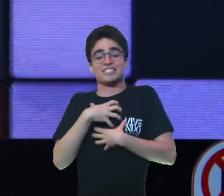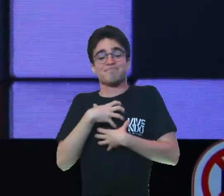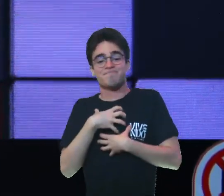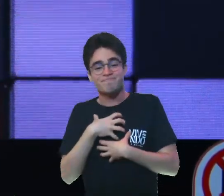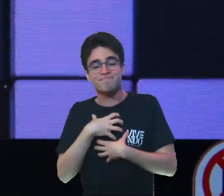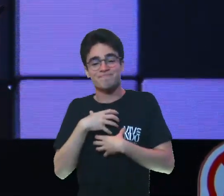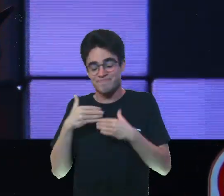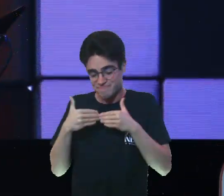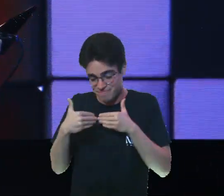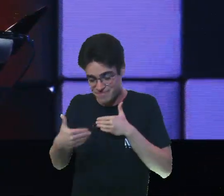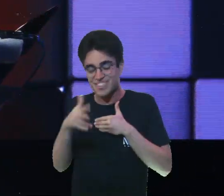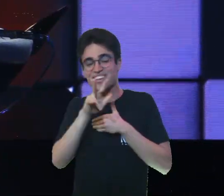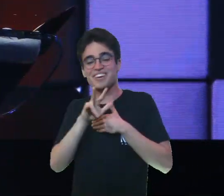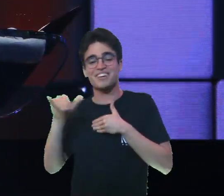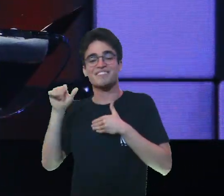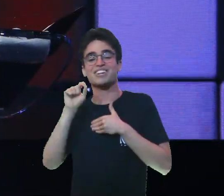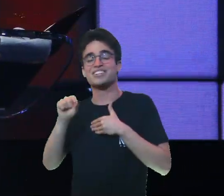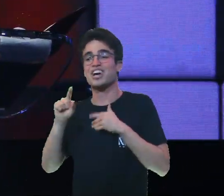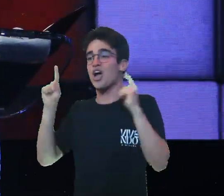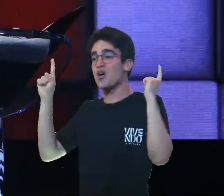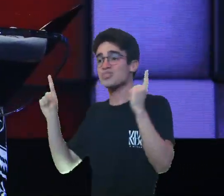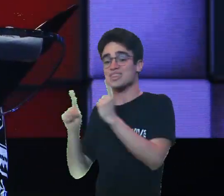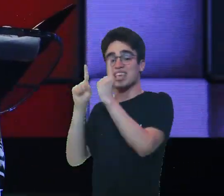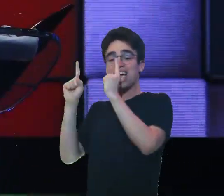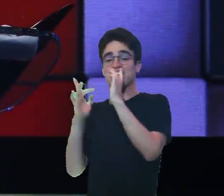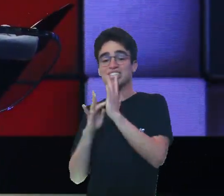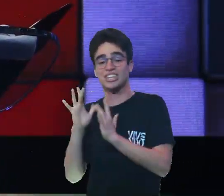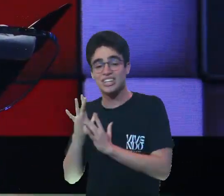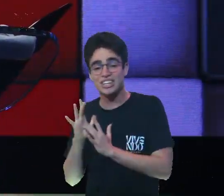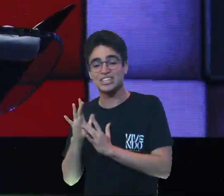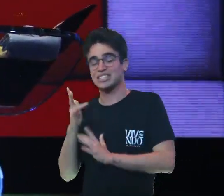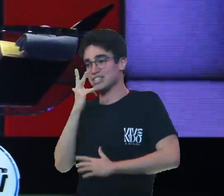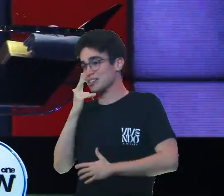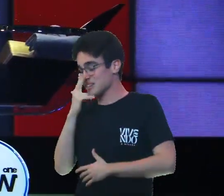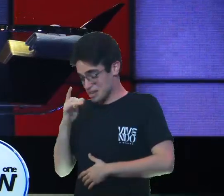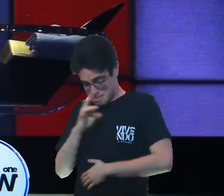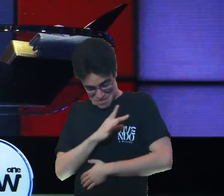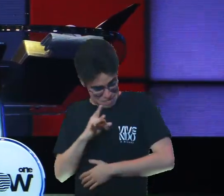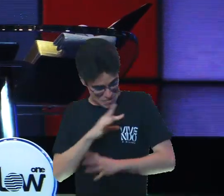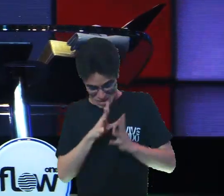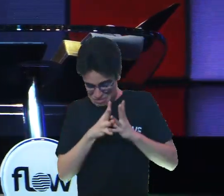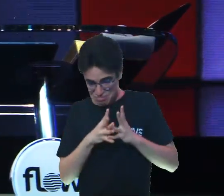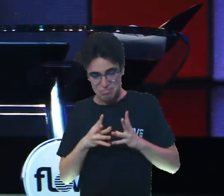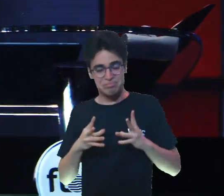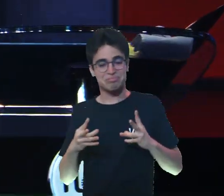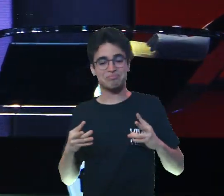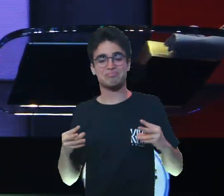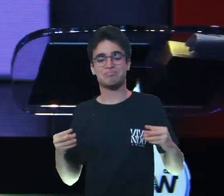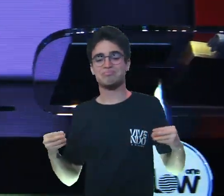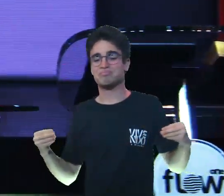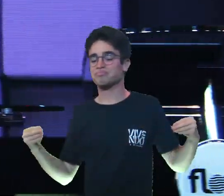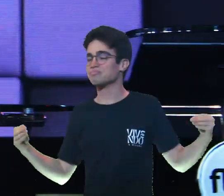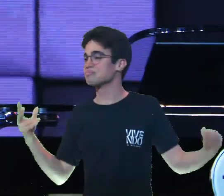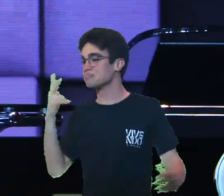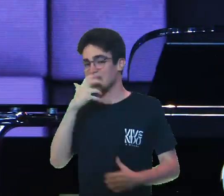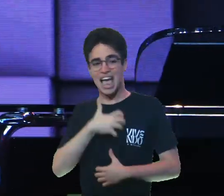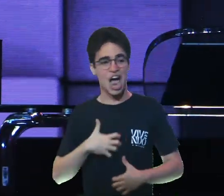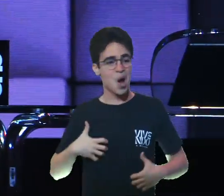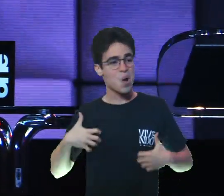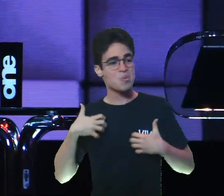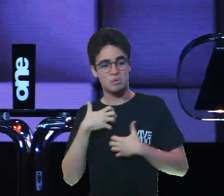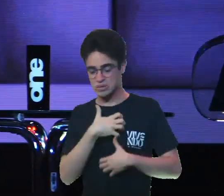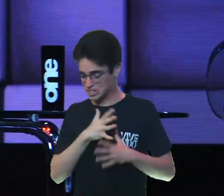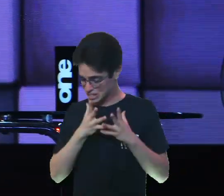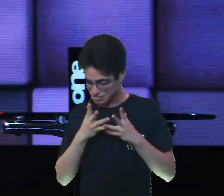que em alguns minutos ele estaria diante de Jesus vai tirando o medo do coração dele, vai tirando a angústia